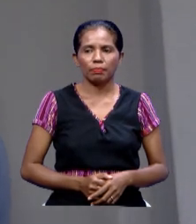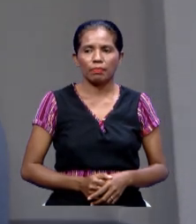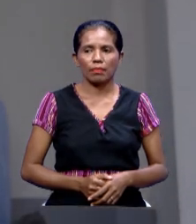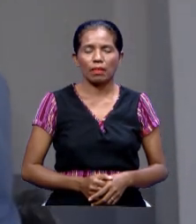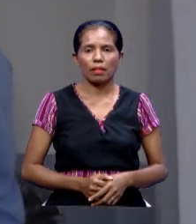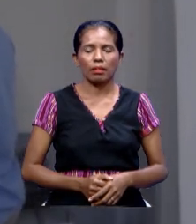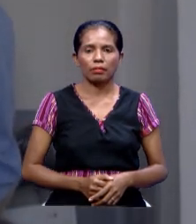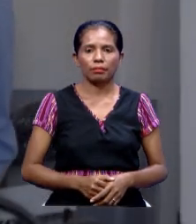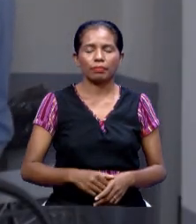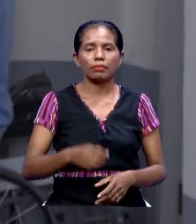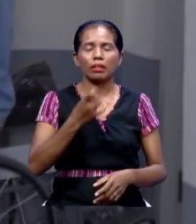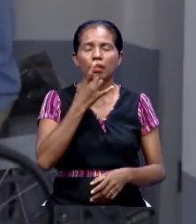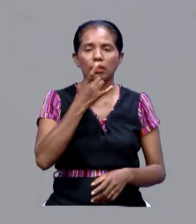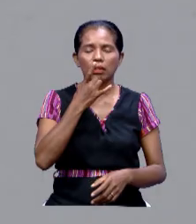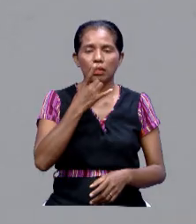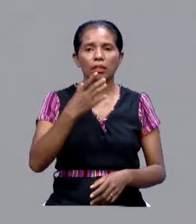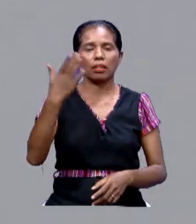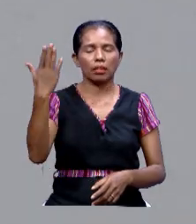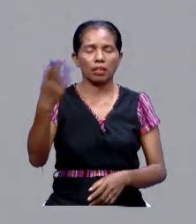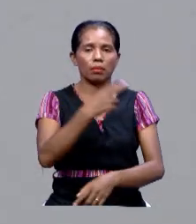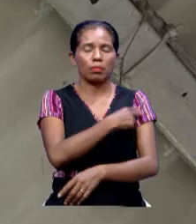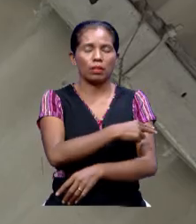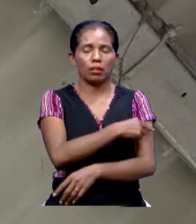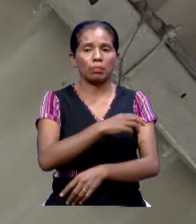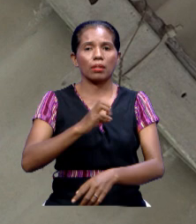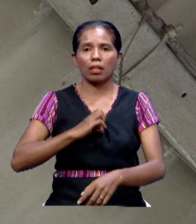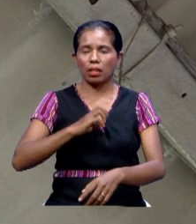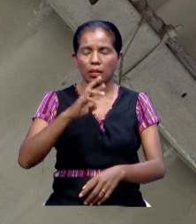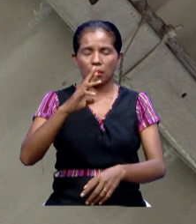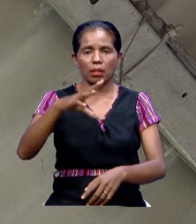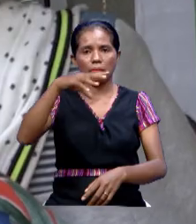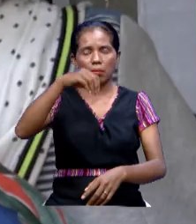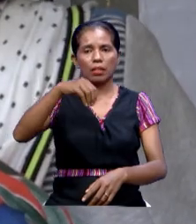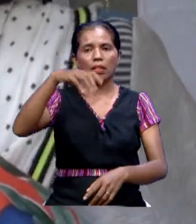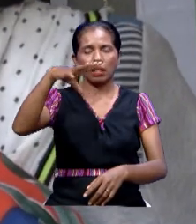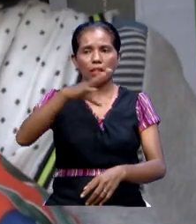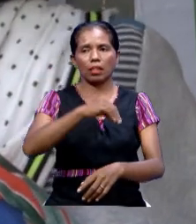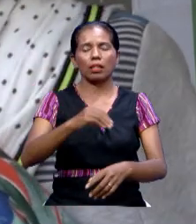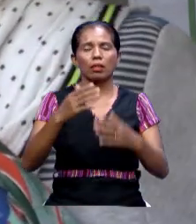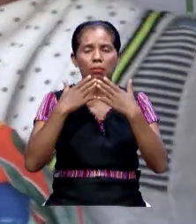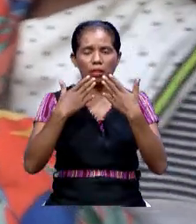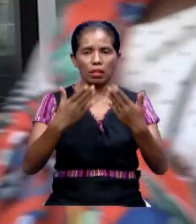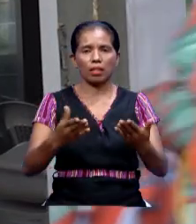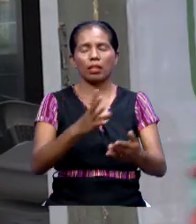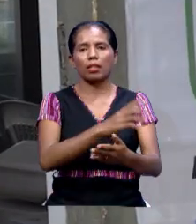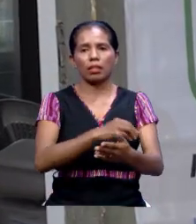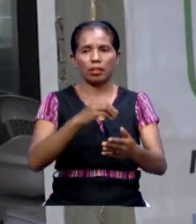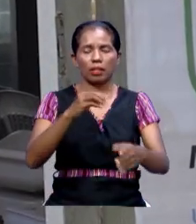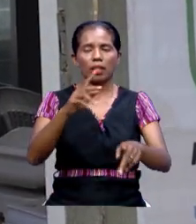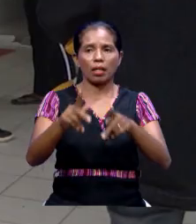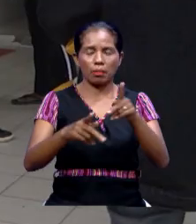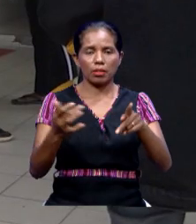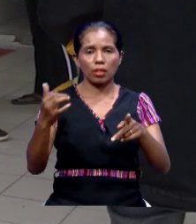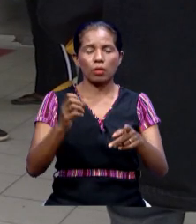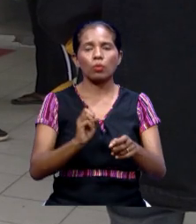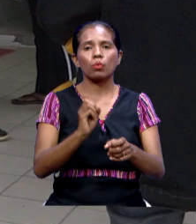Eletricidade e Centro Saúde Internamento Glenu, município Armera, nebe matelakang obrigado pessoal saúde sira uja lâmpada pode